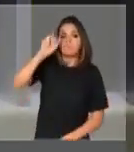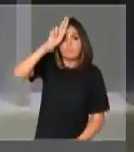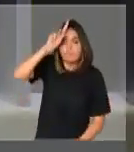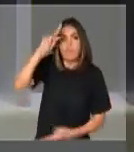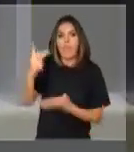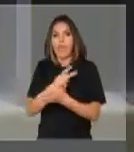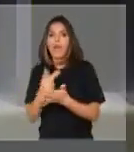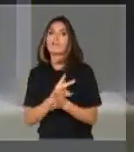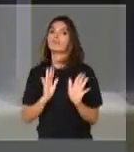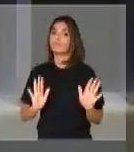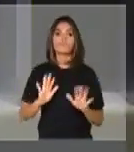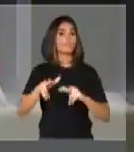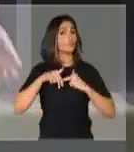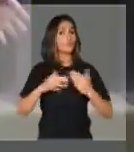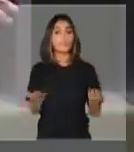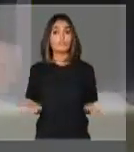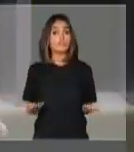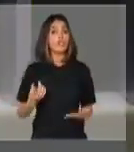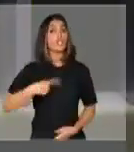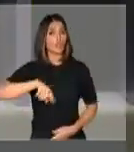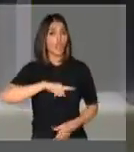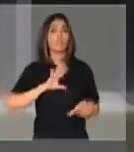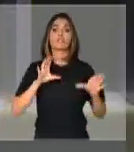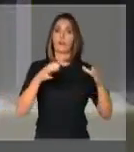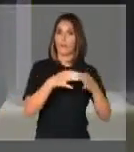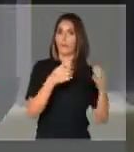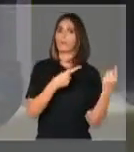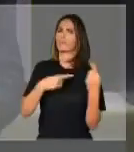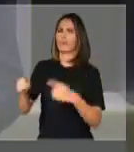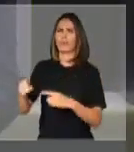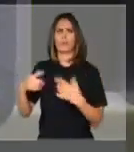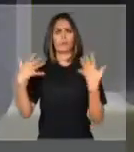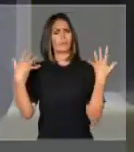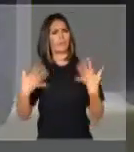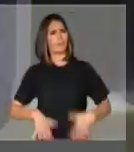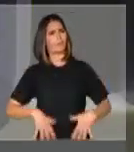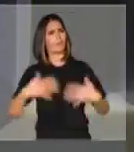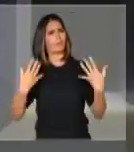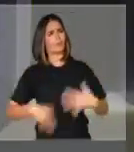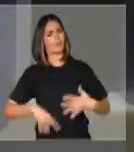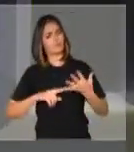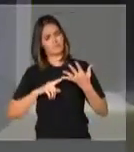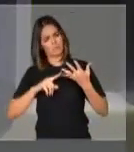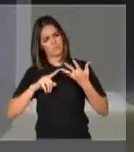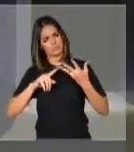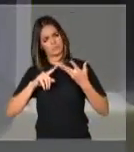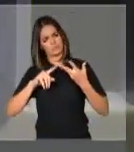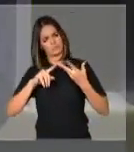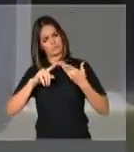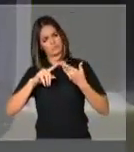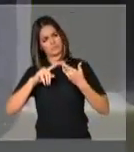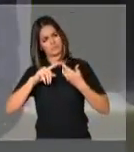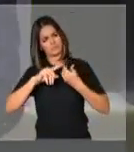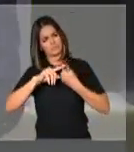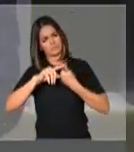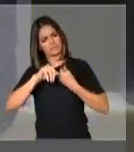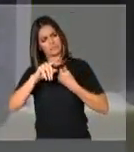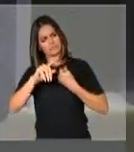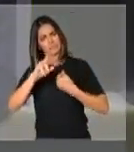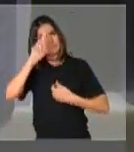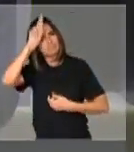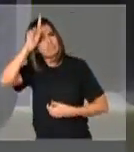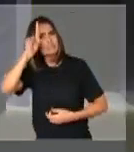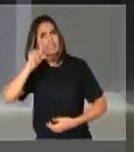Não sabíamos que daria tanto trabalho pela quantidade de equívocos e